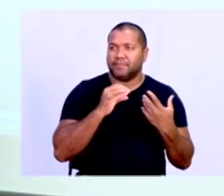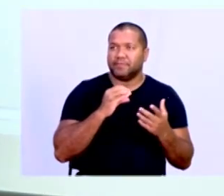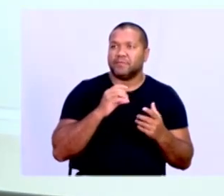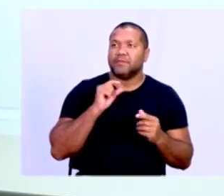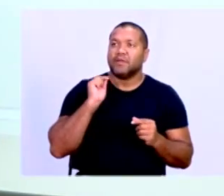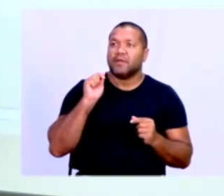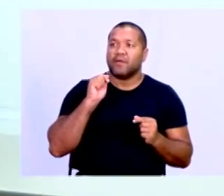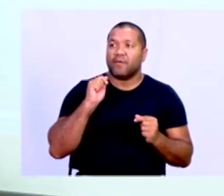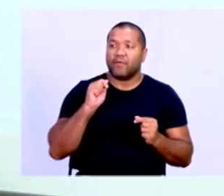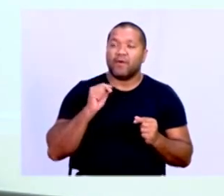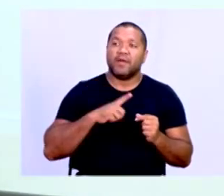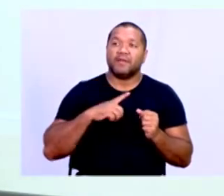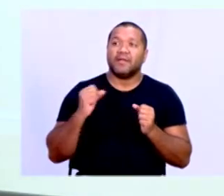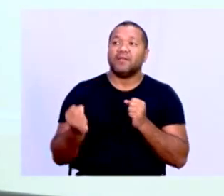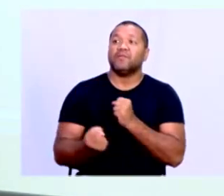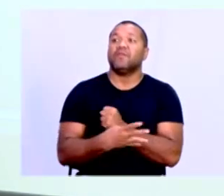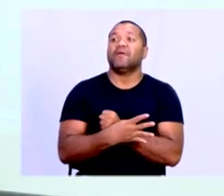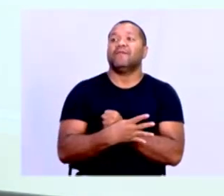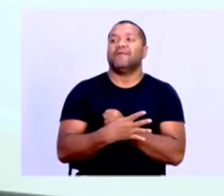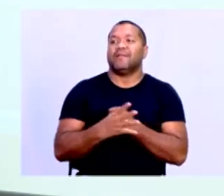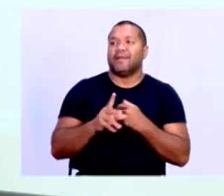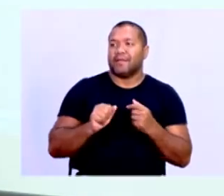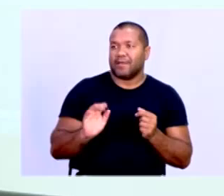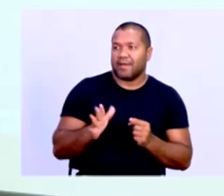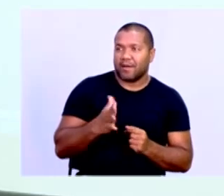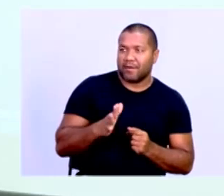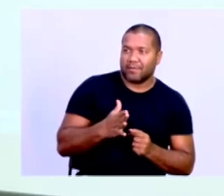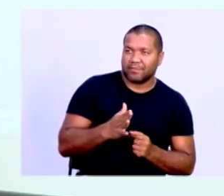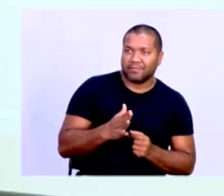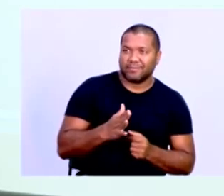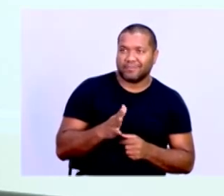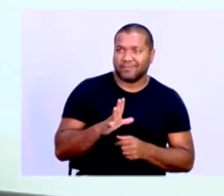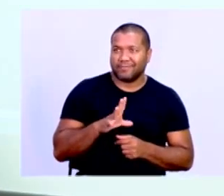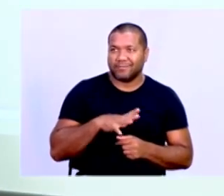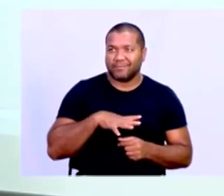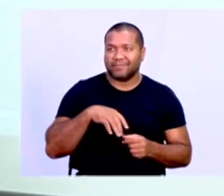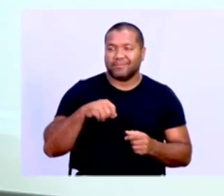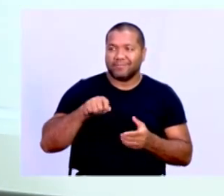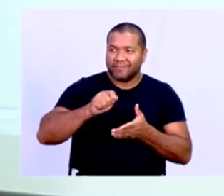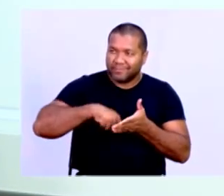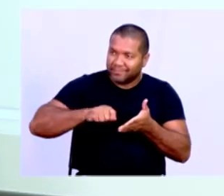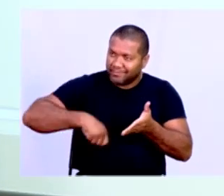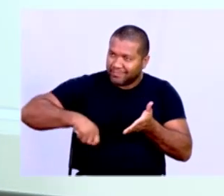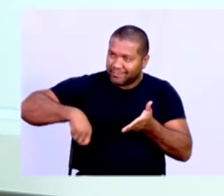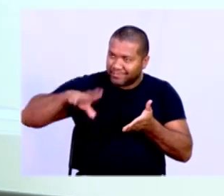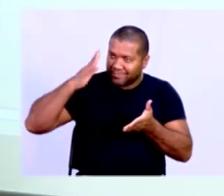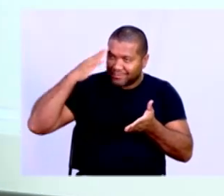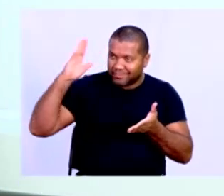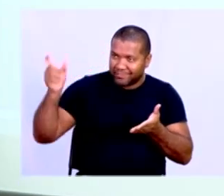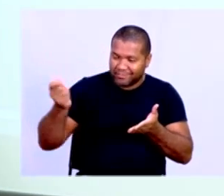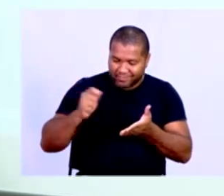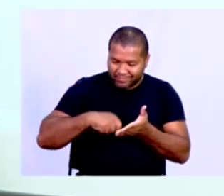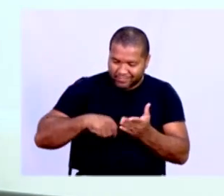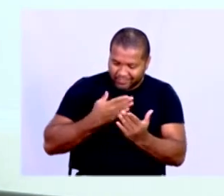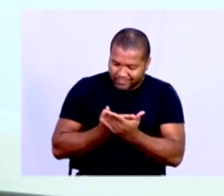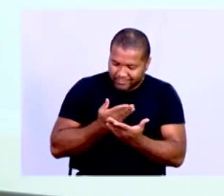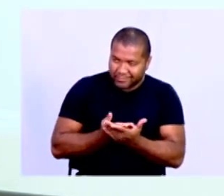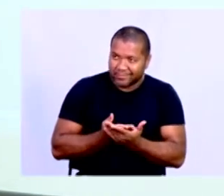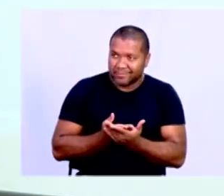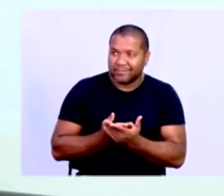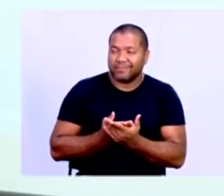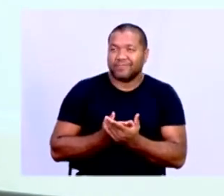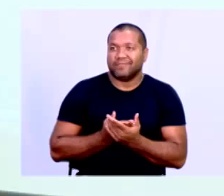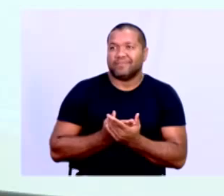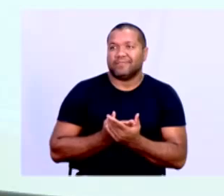essa manifestação que alguns escritores, autores, estudantes da